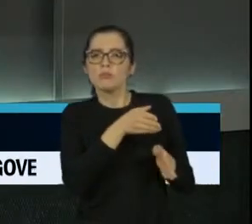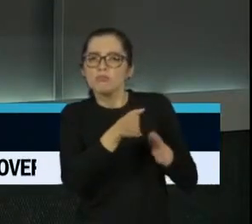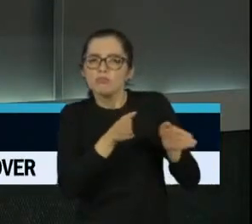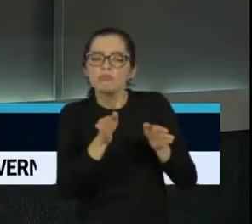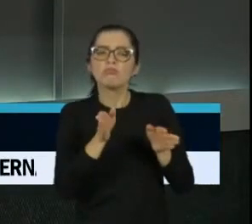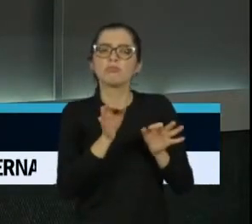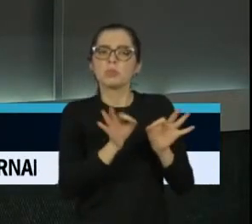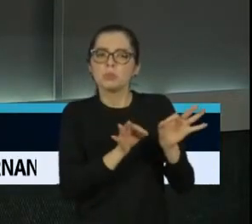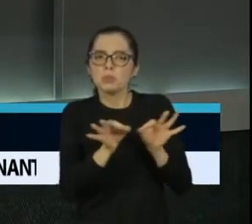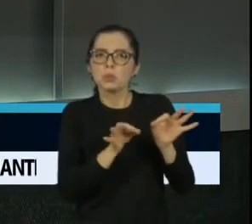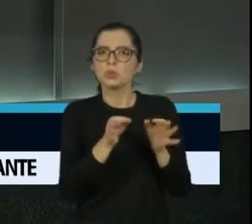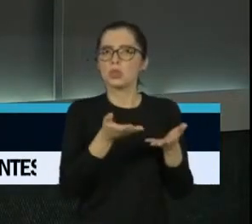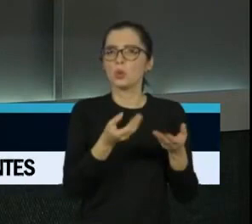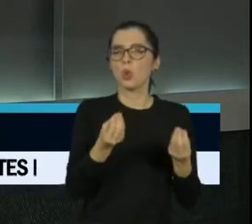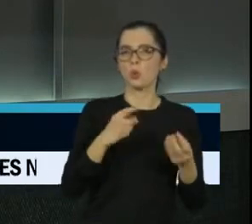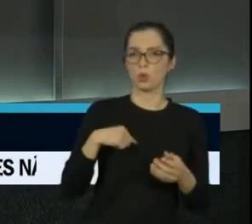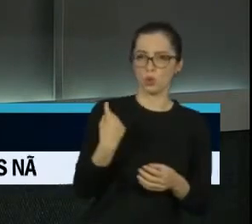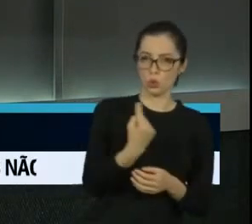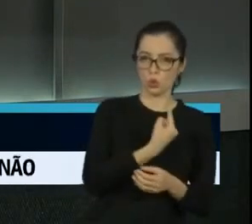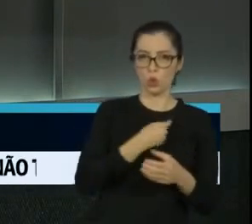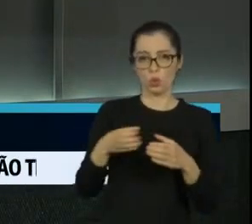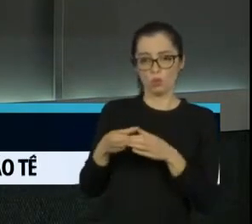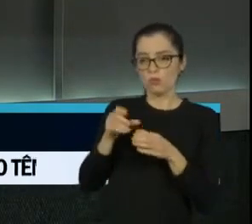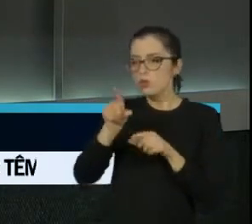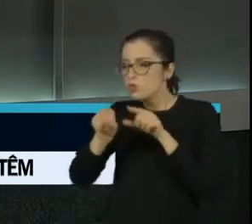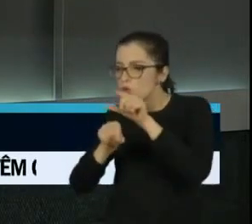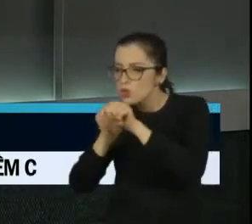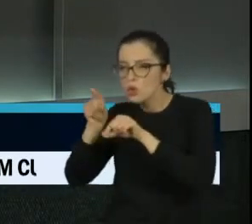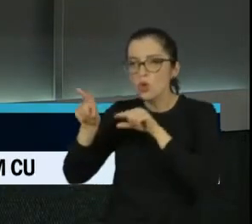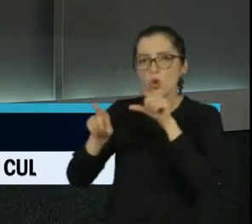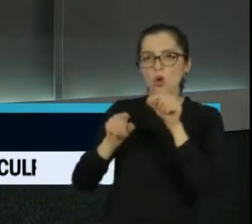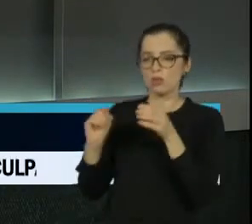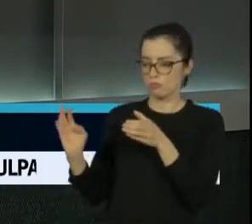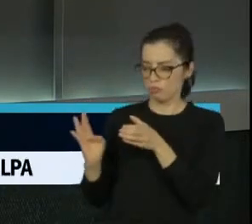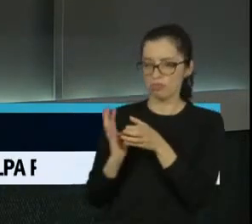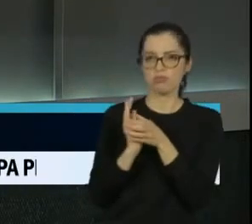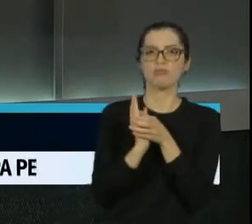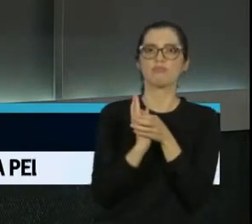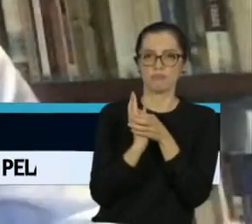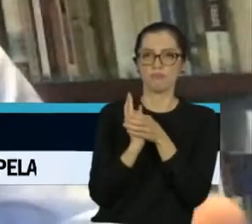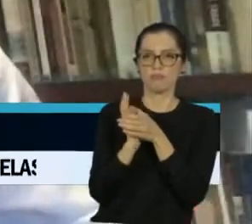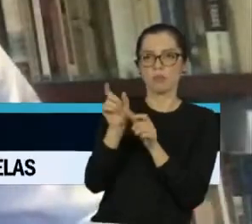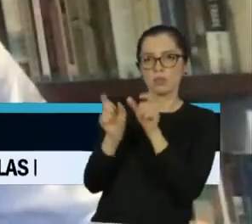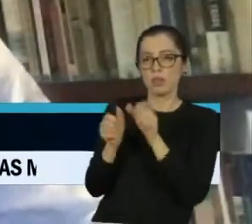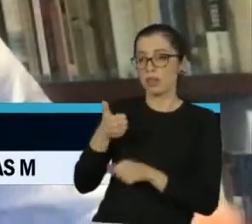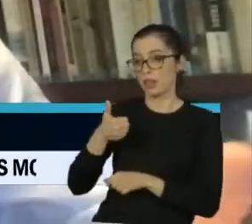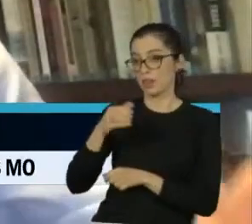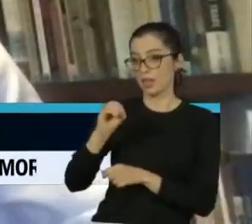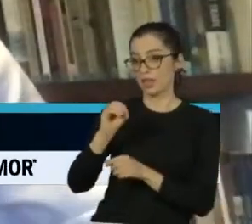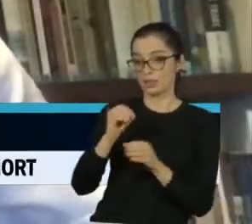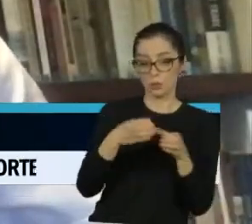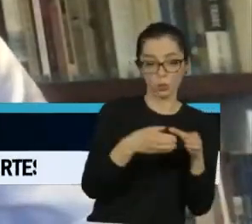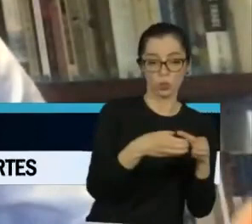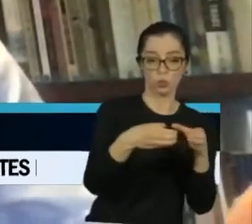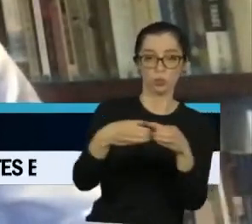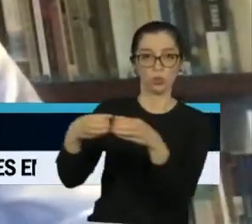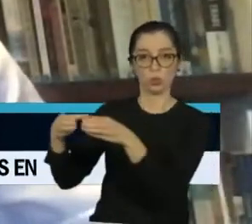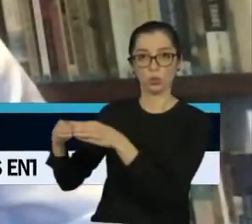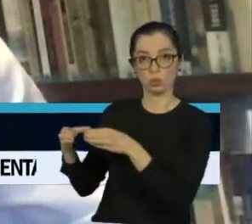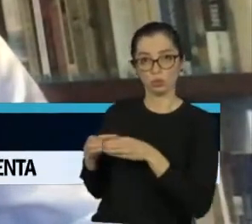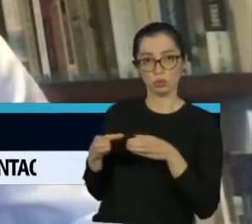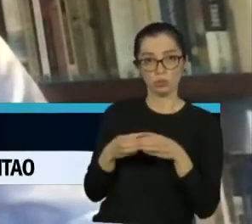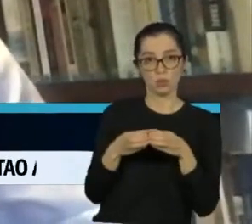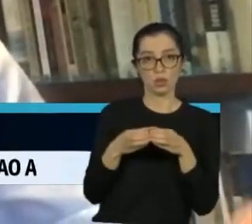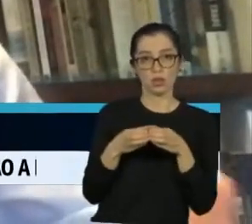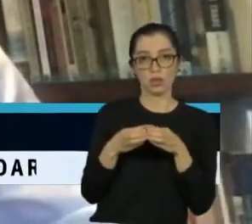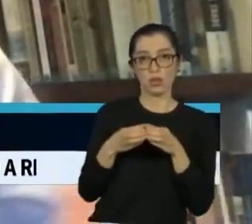que as nossas equipes se reuniram e definiram foram 10 conjuntos de medidas ao longo das quais nós vamos